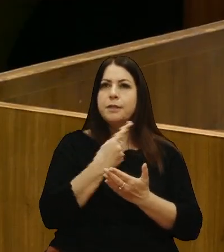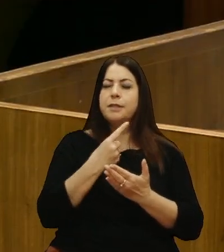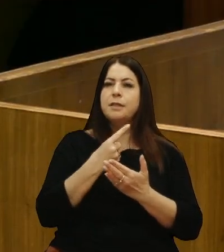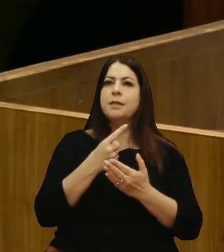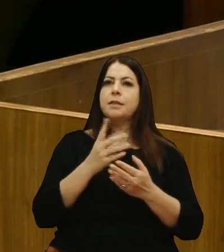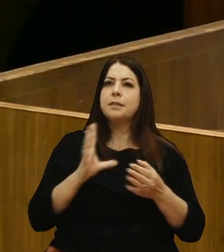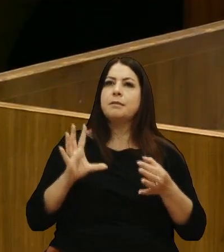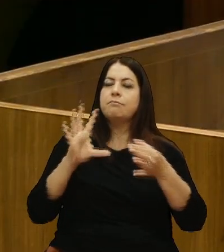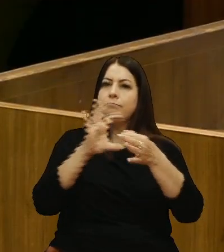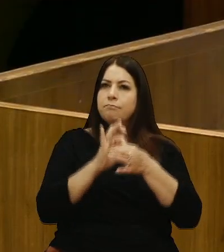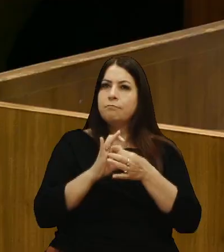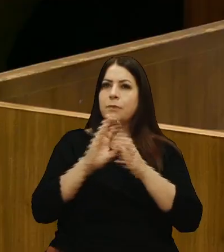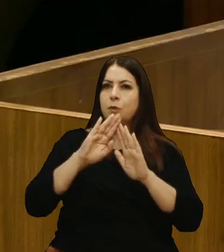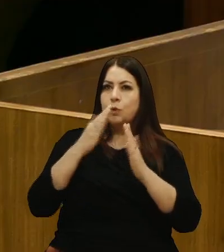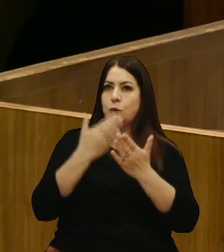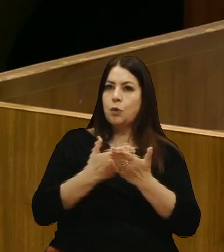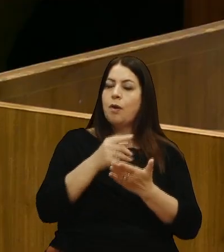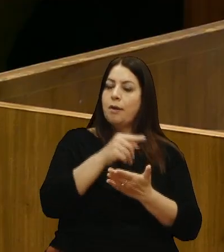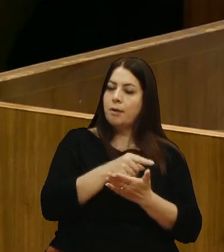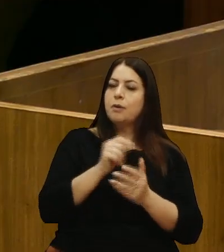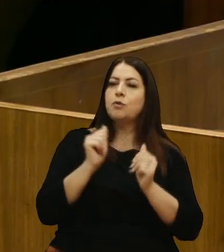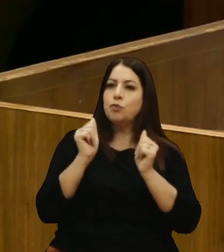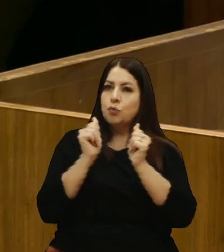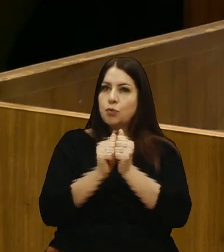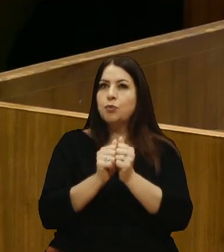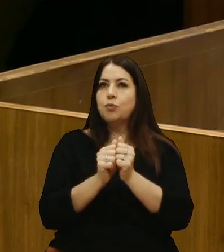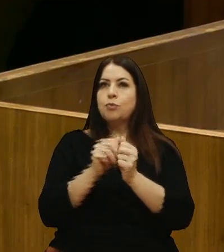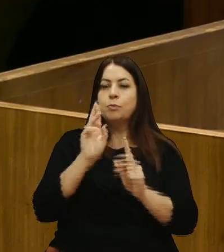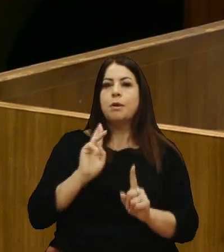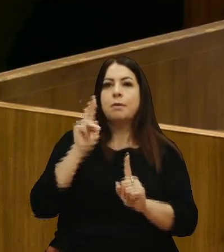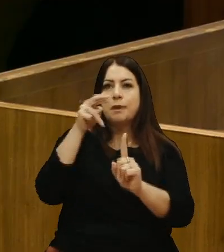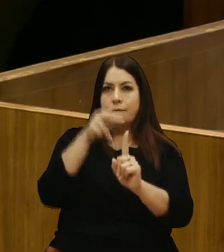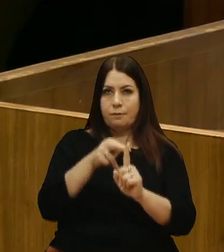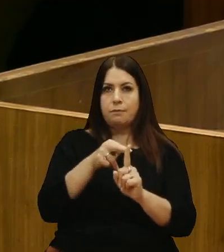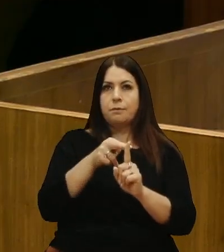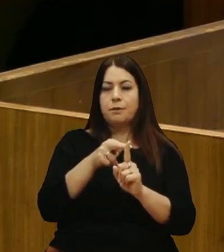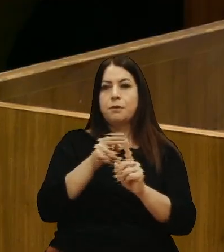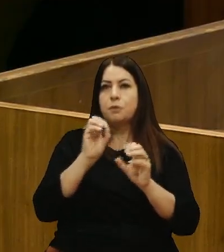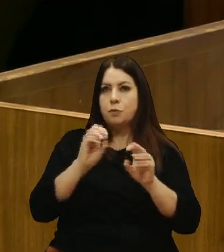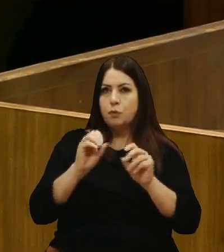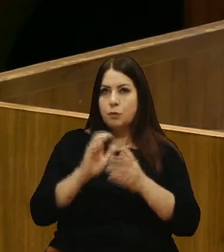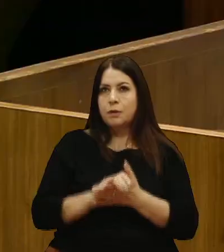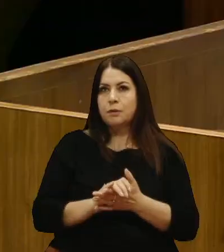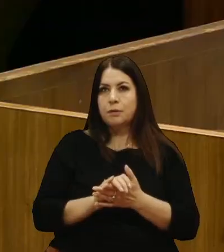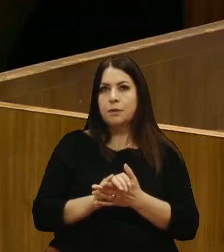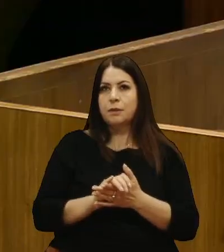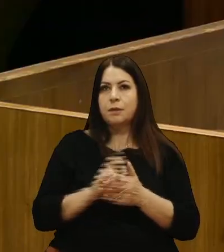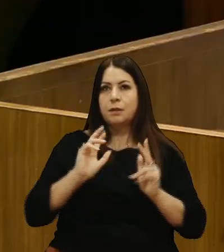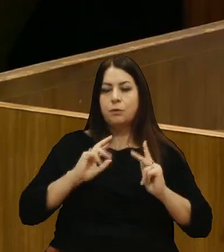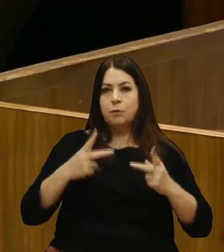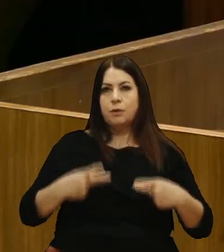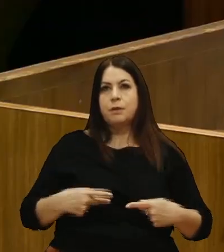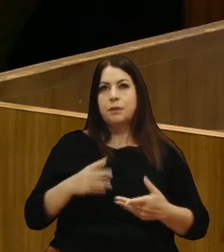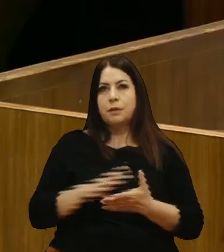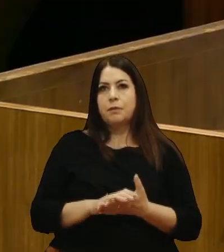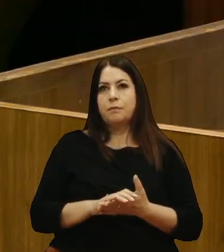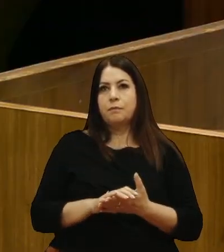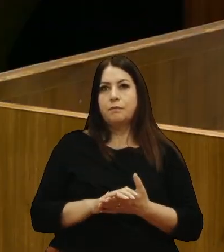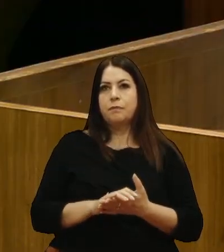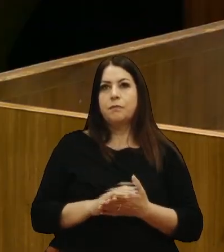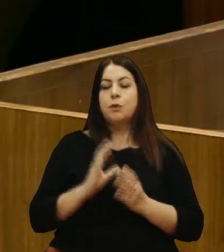laços que fazem da Escola Giuseppe Garibaldi uma referência em educação e humanidade.